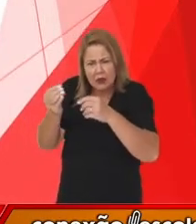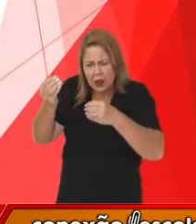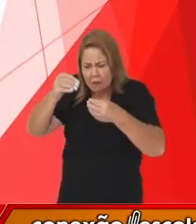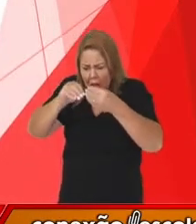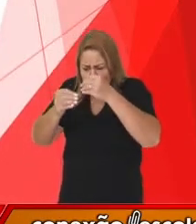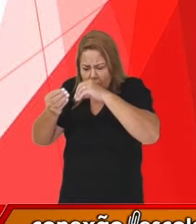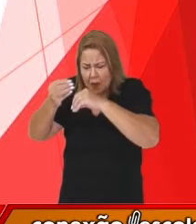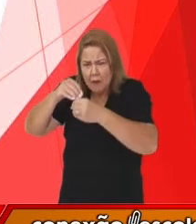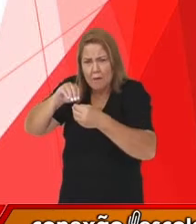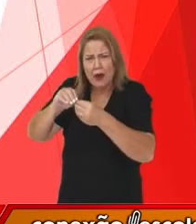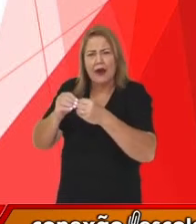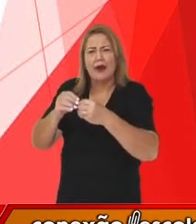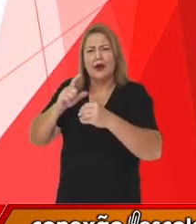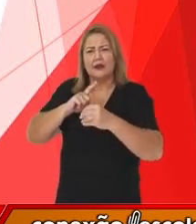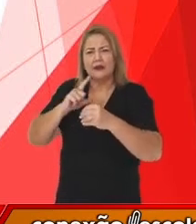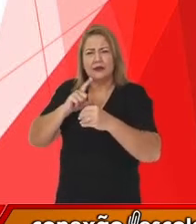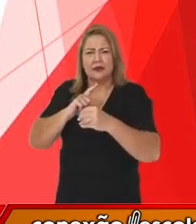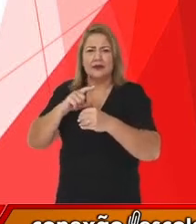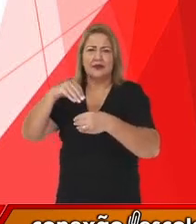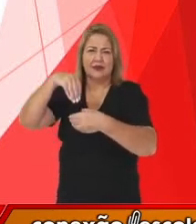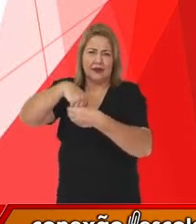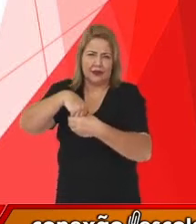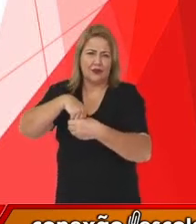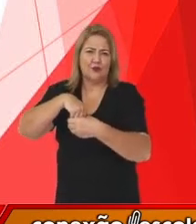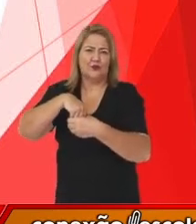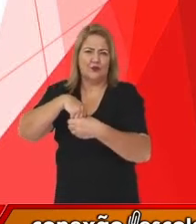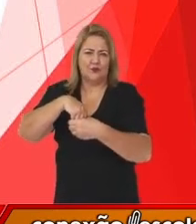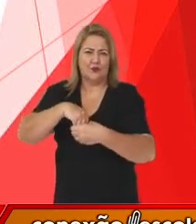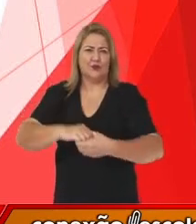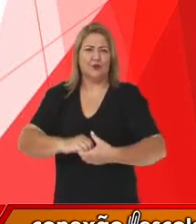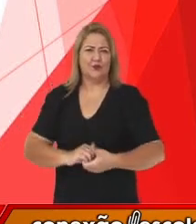micro-organismo, ou mesmo as toxinas.